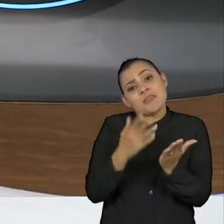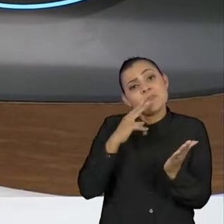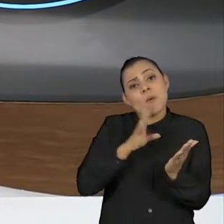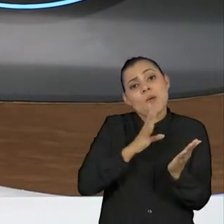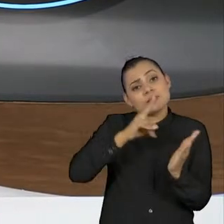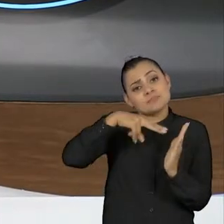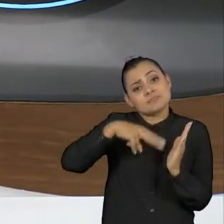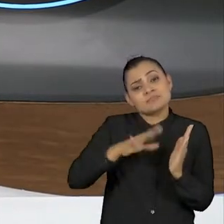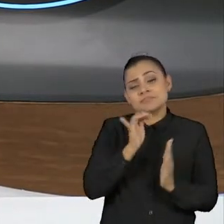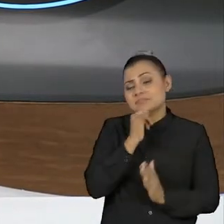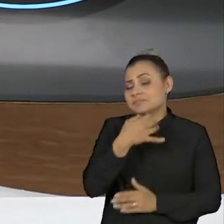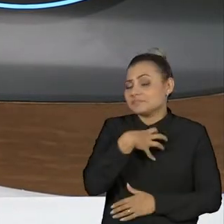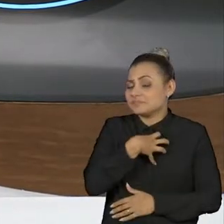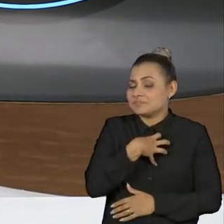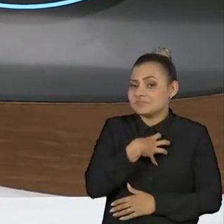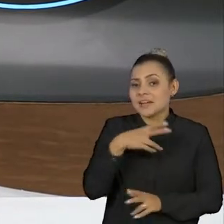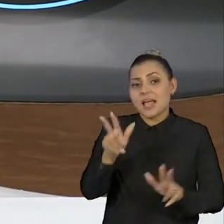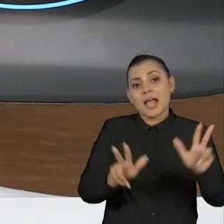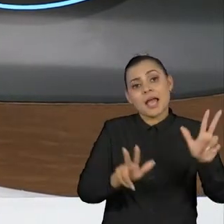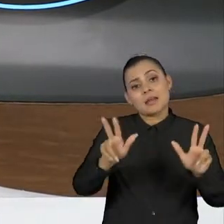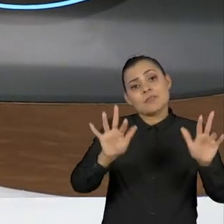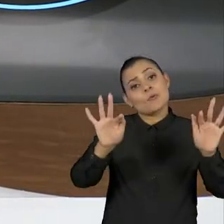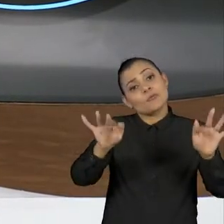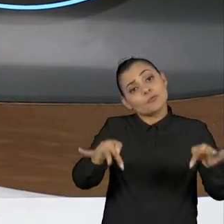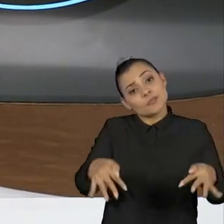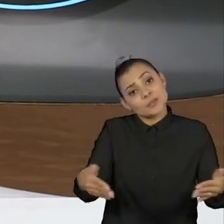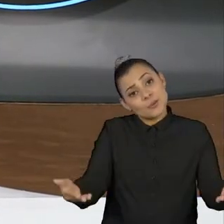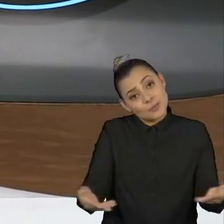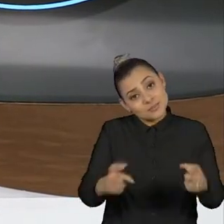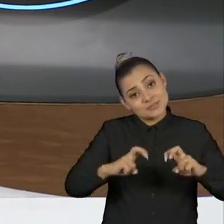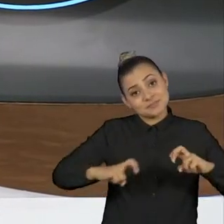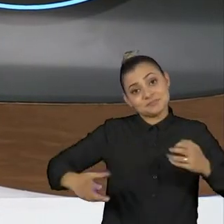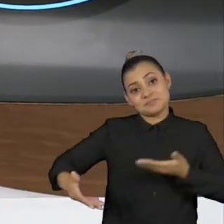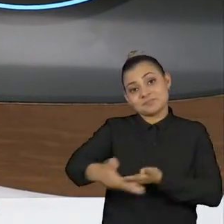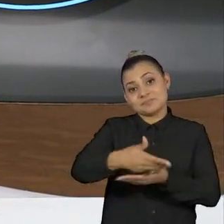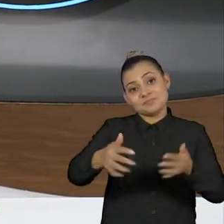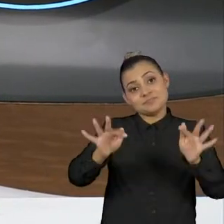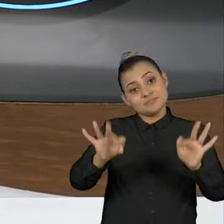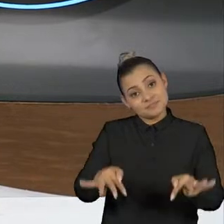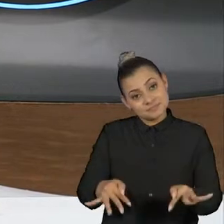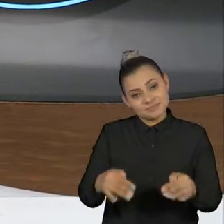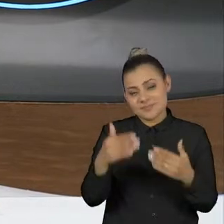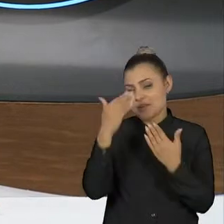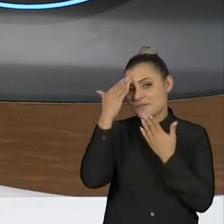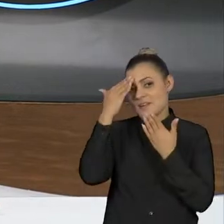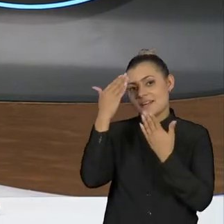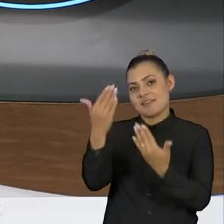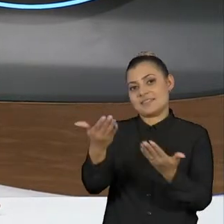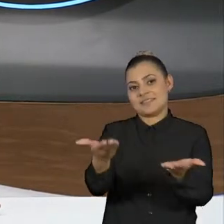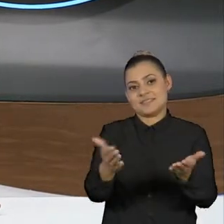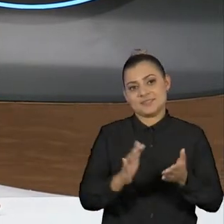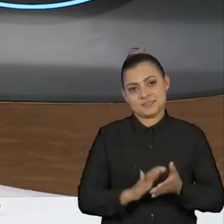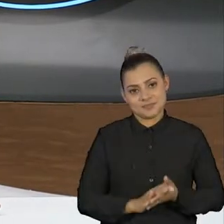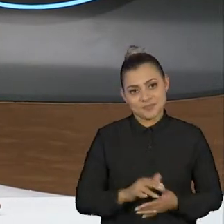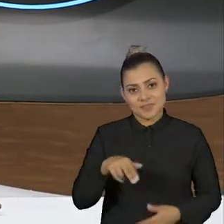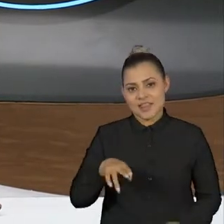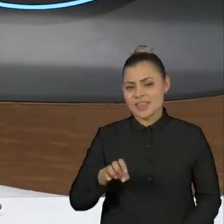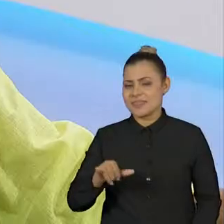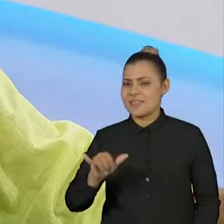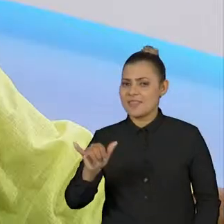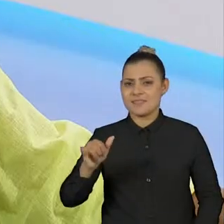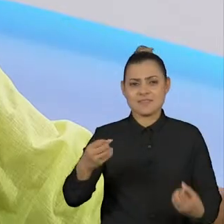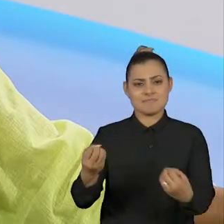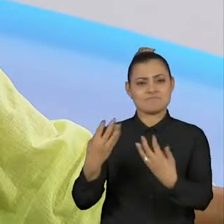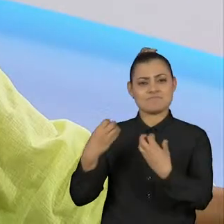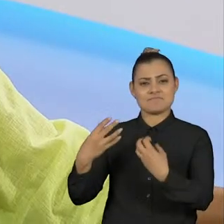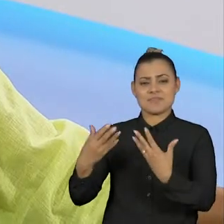mais. Infelizmente, todo carnaval tem o seu fim. E o Roda Viva fica por aqui. Eu agradeço muitíssimo ao Ney Lopes por essa